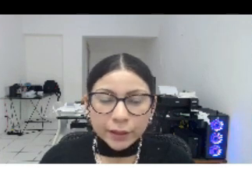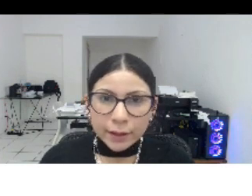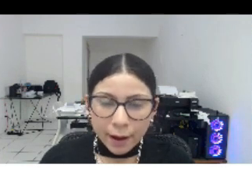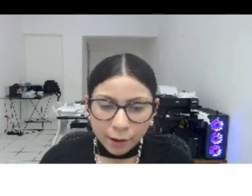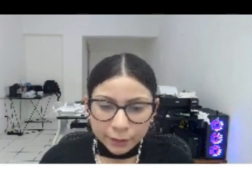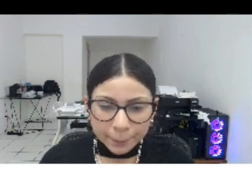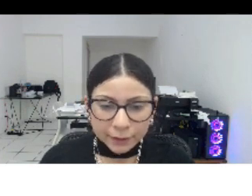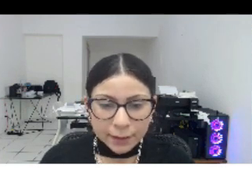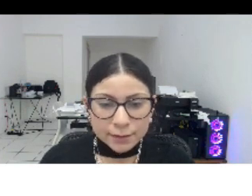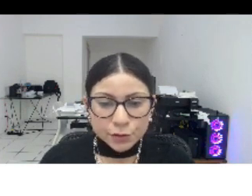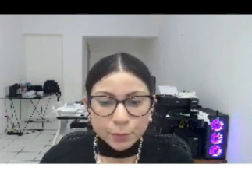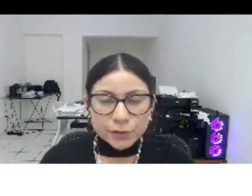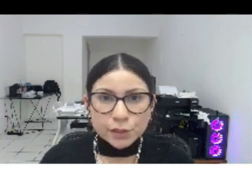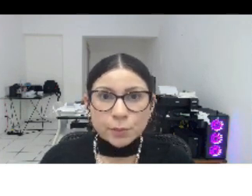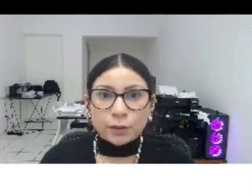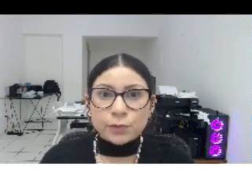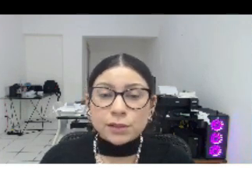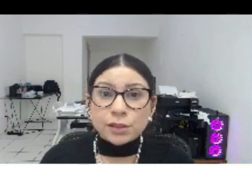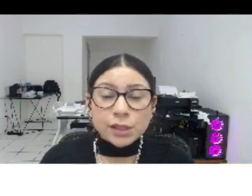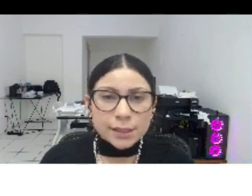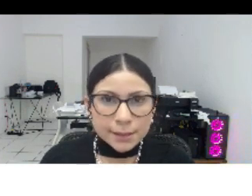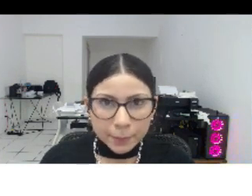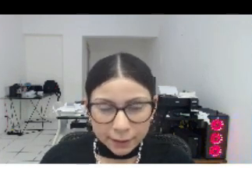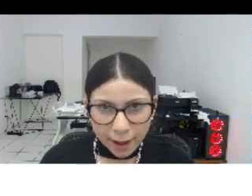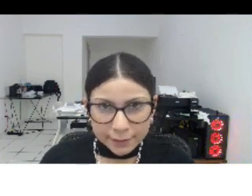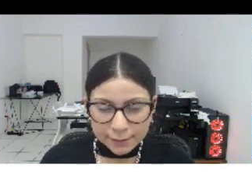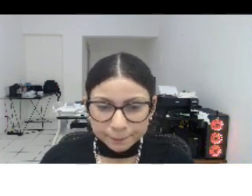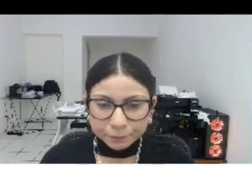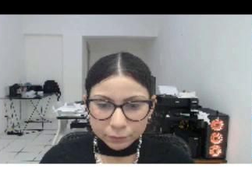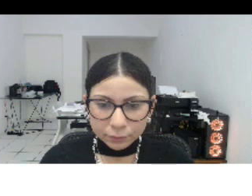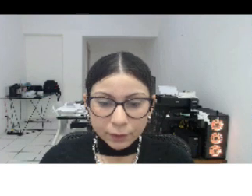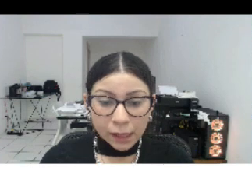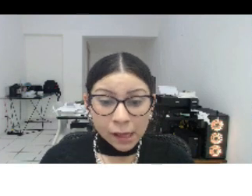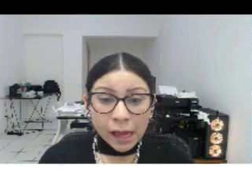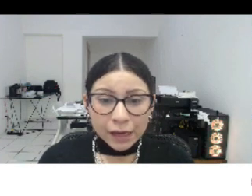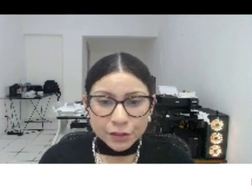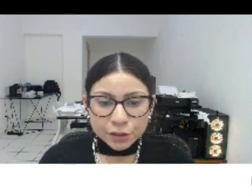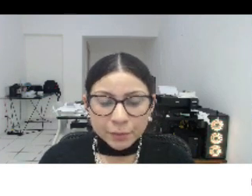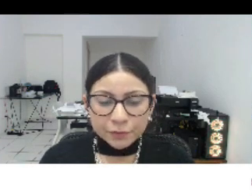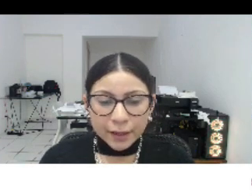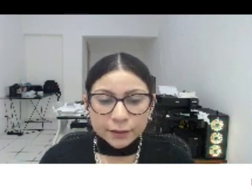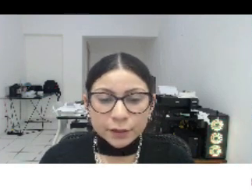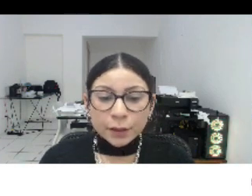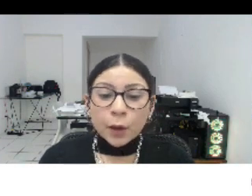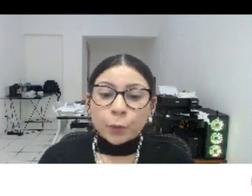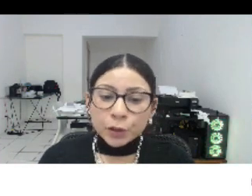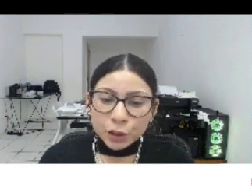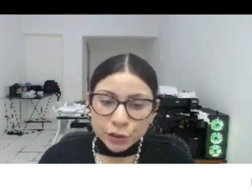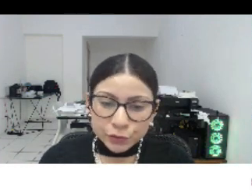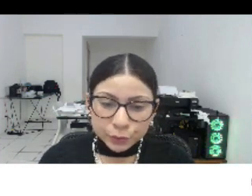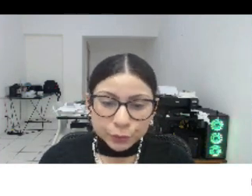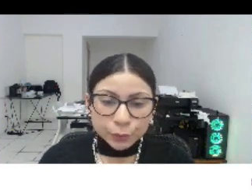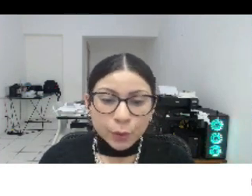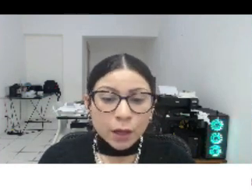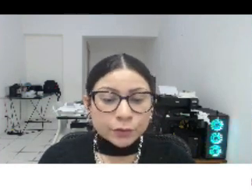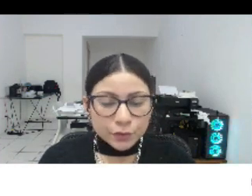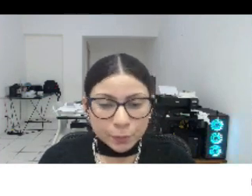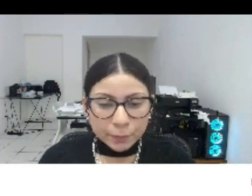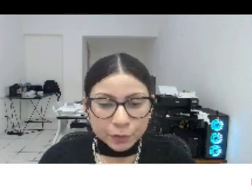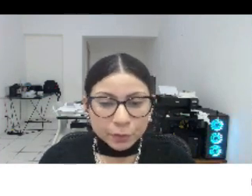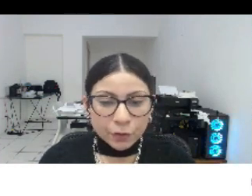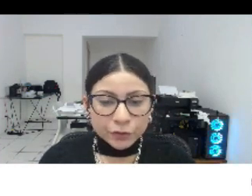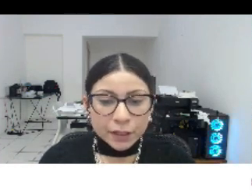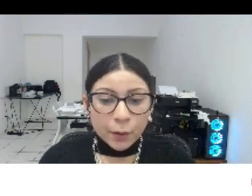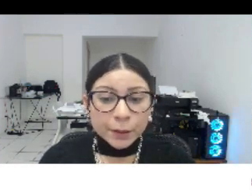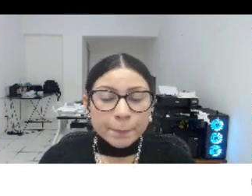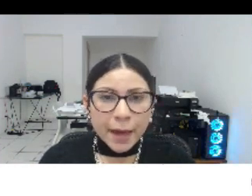Público Federal na pendência de procedimentos disciplinares. A gente também fala que o ministro do